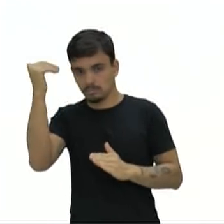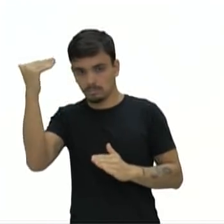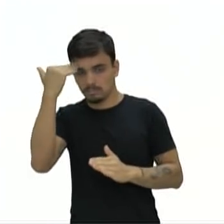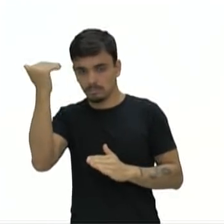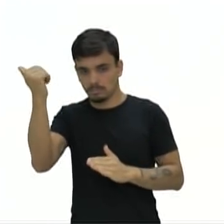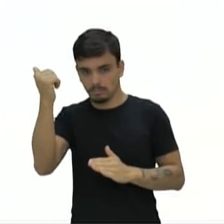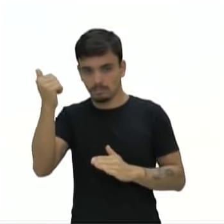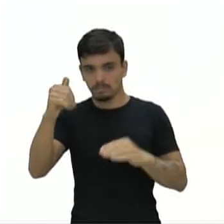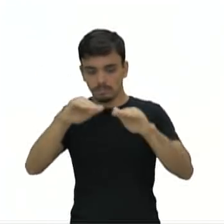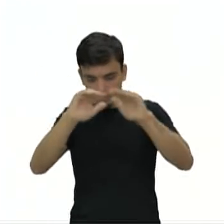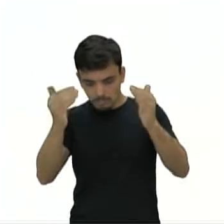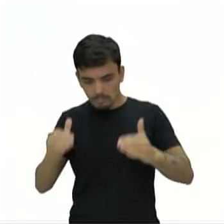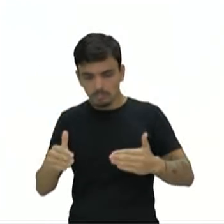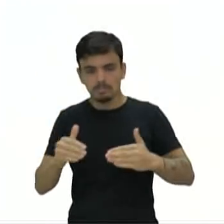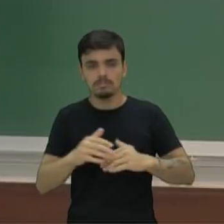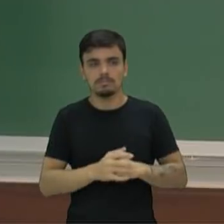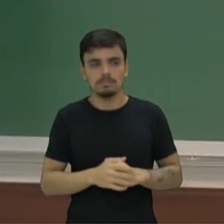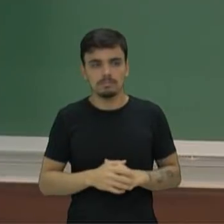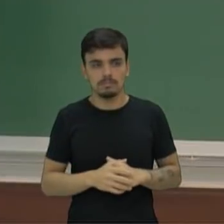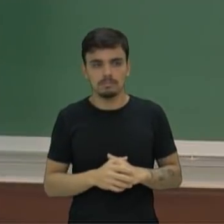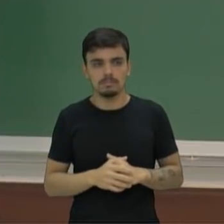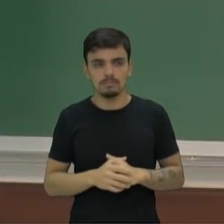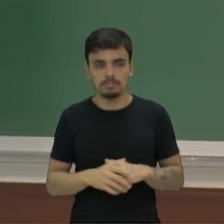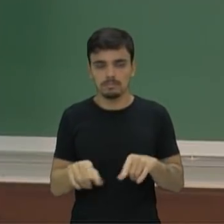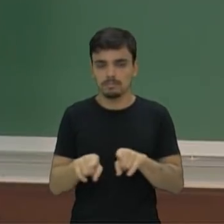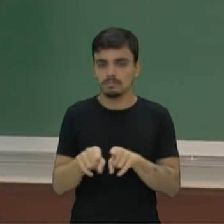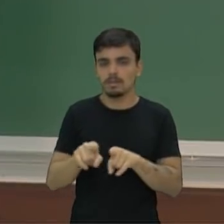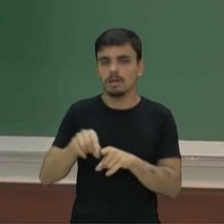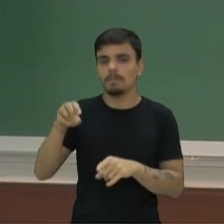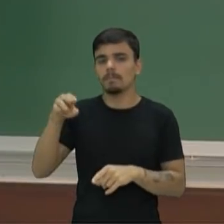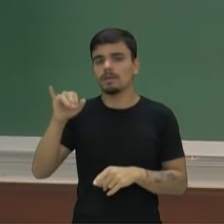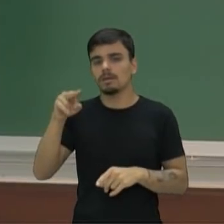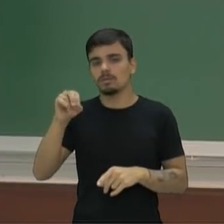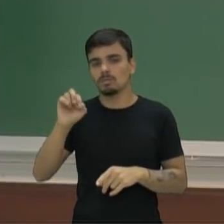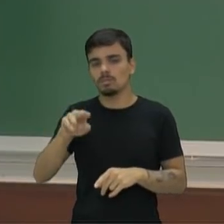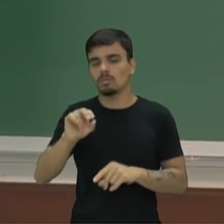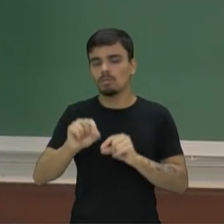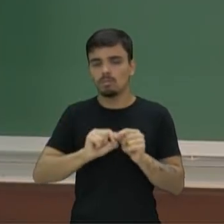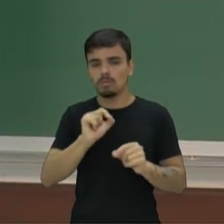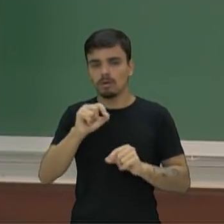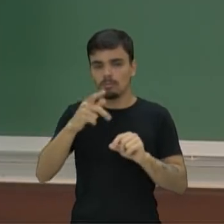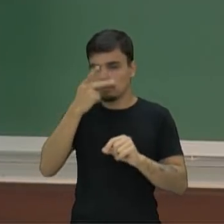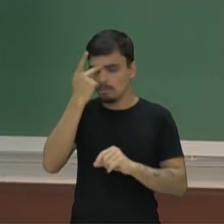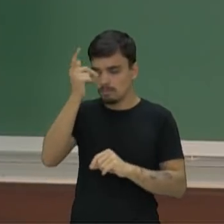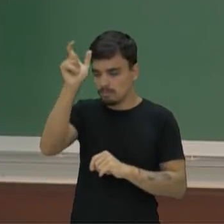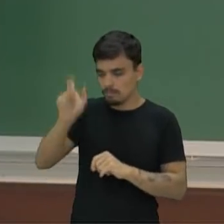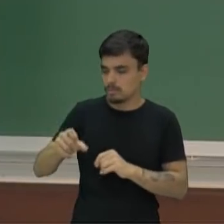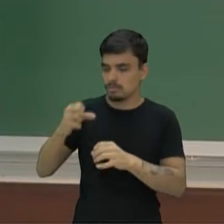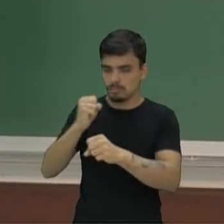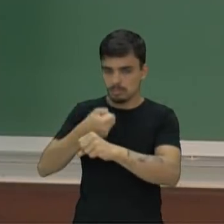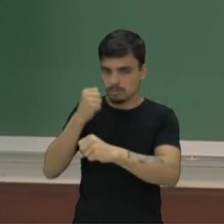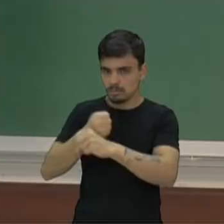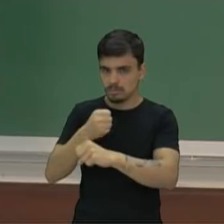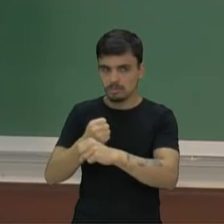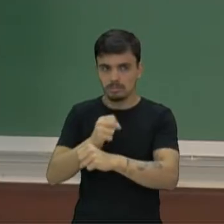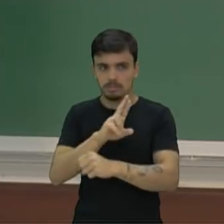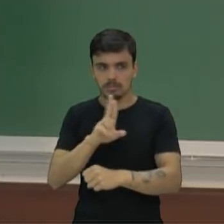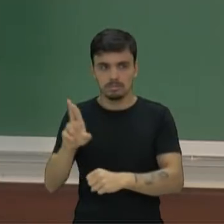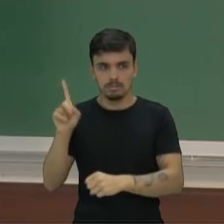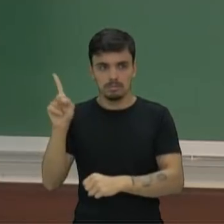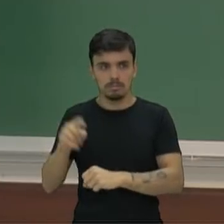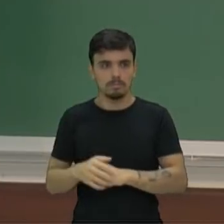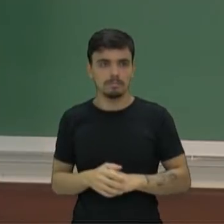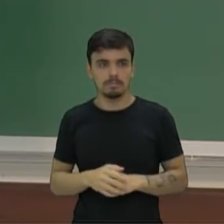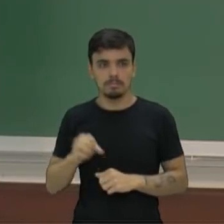Discóbulo. Né? Essa aqui é de Discóbulo de Miron, que seria esse escultor, né, esse artista grego chamado Miron, que